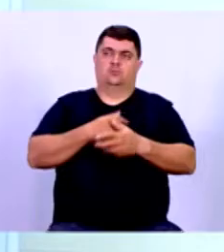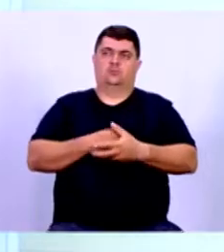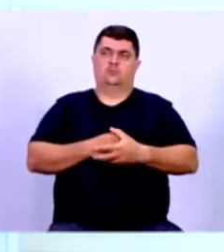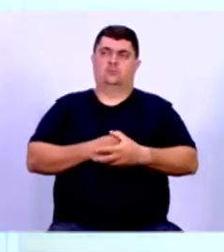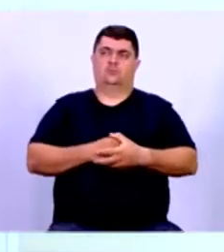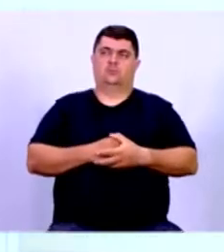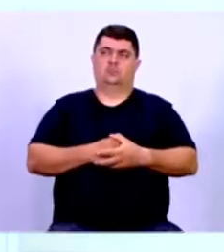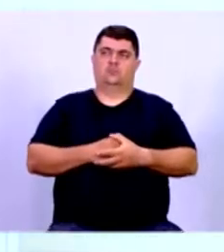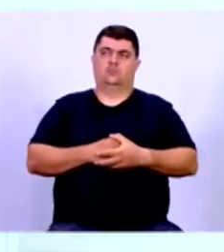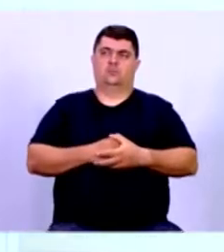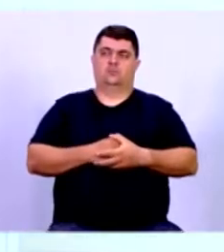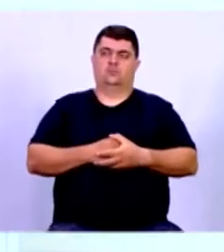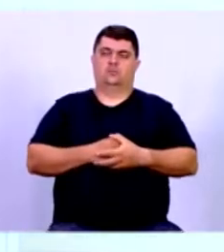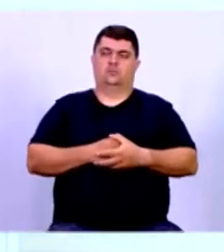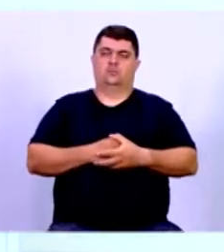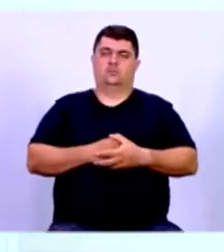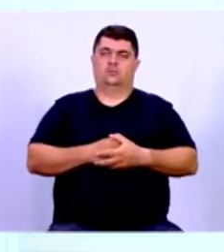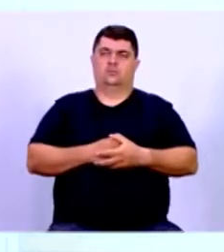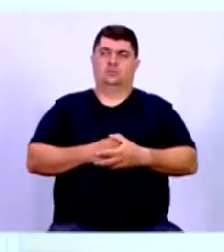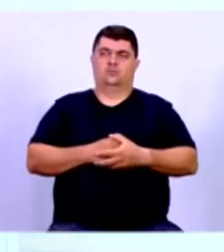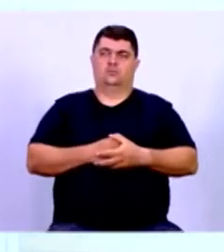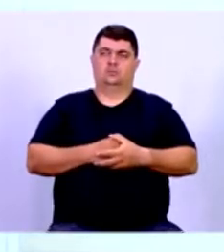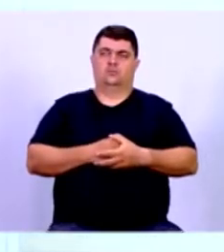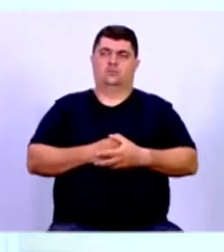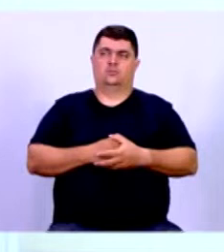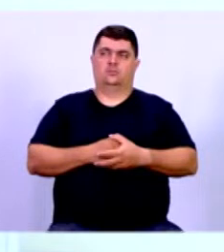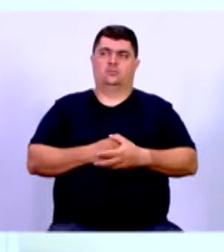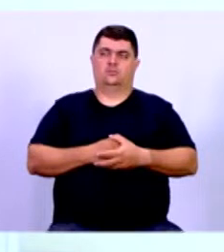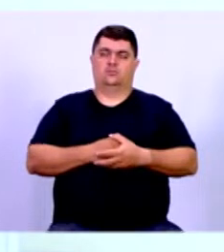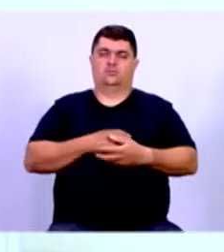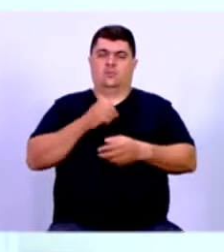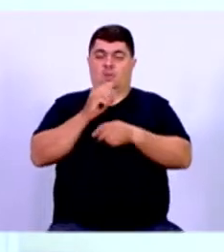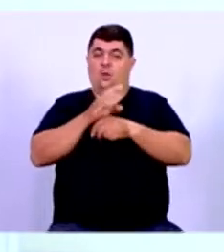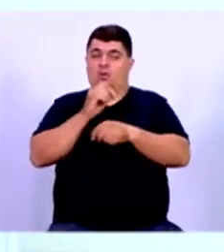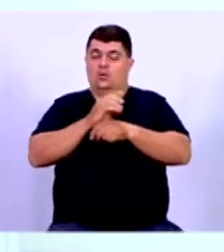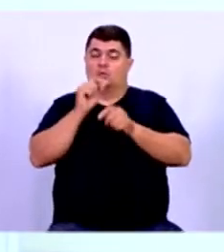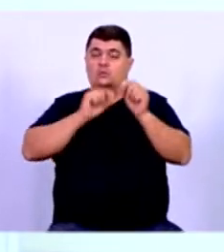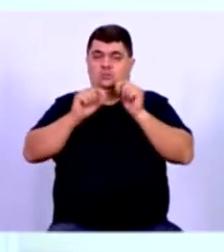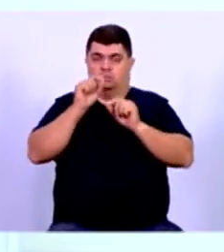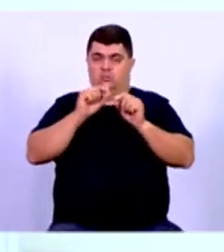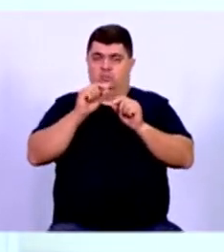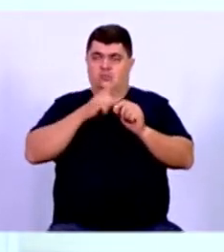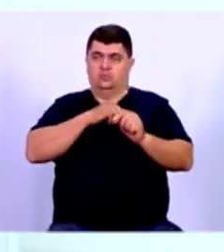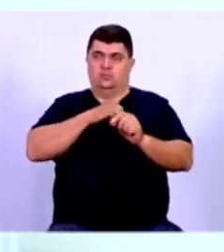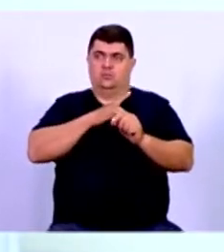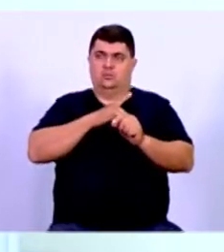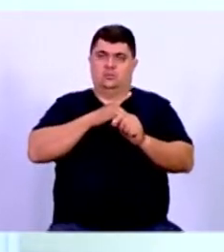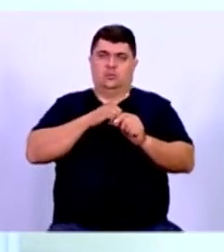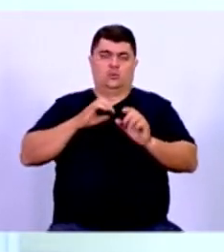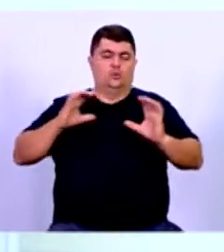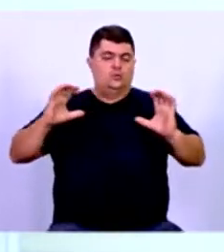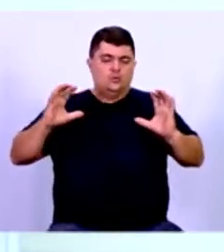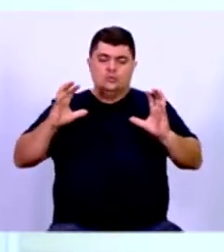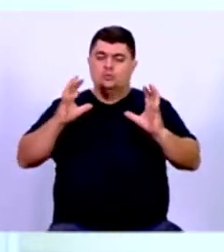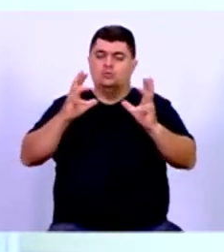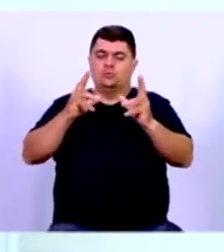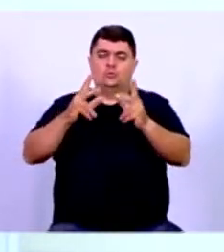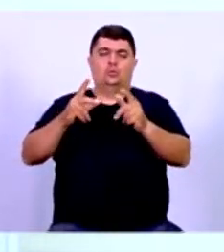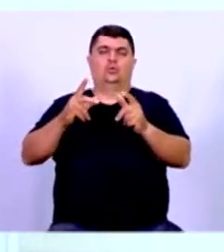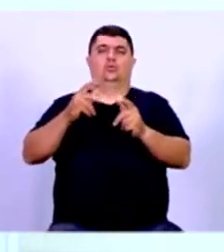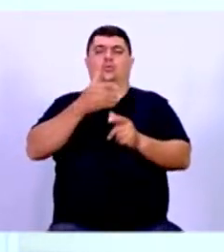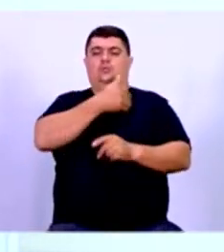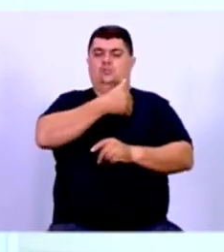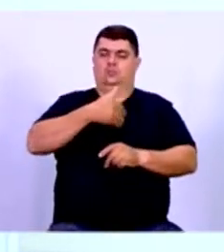Ministério do Planejamento, Orçamento e Gestão. Essa orientação normativa, ela se destina a todas as instituições